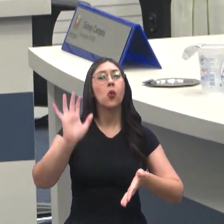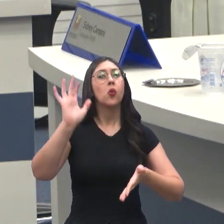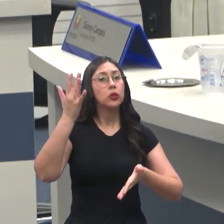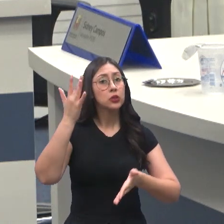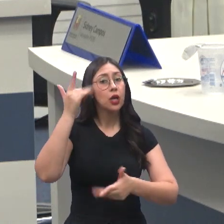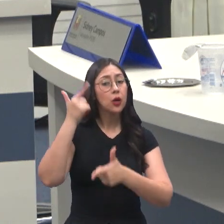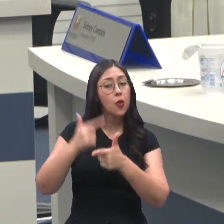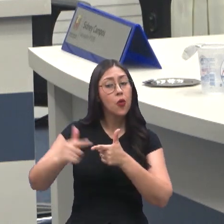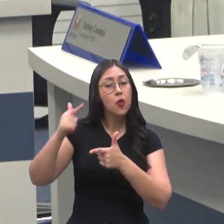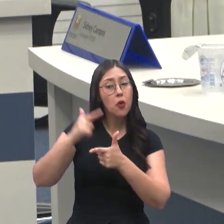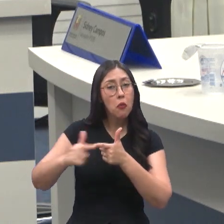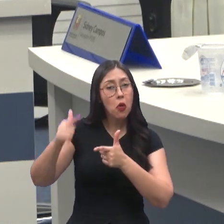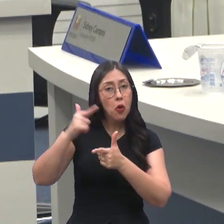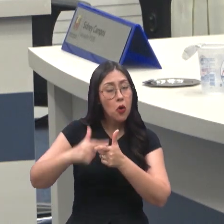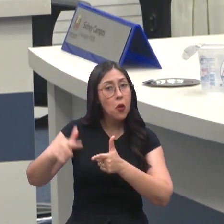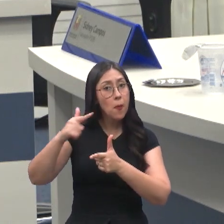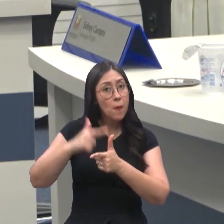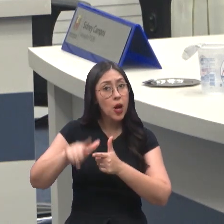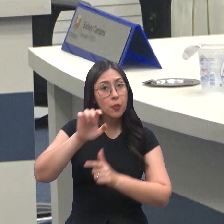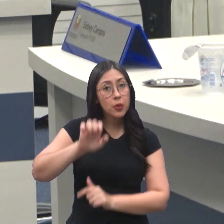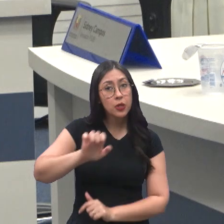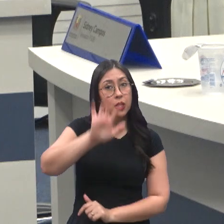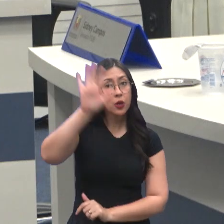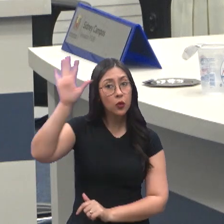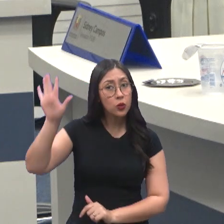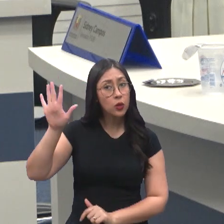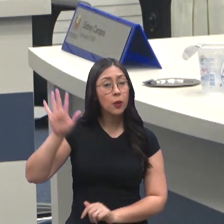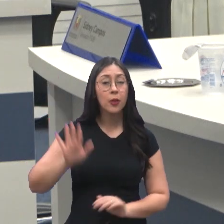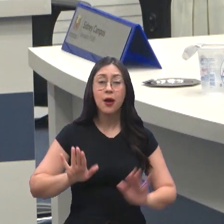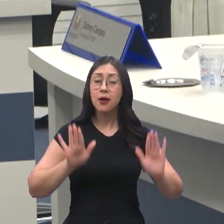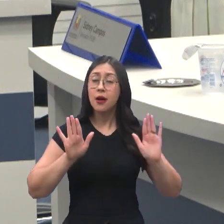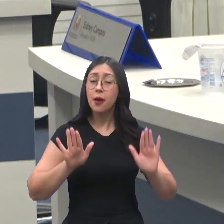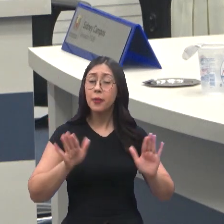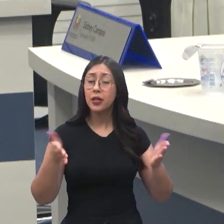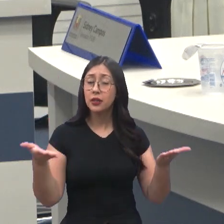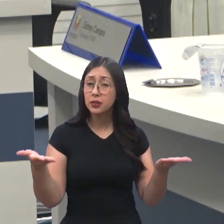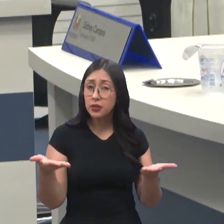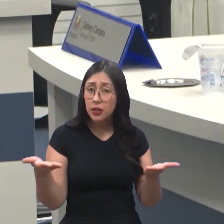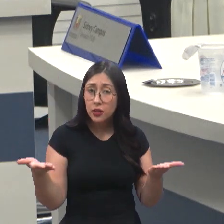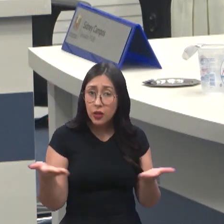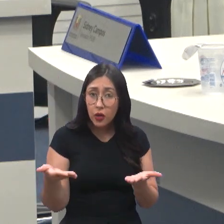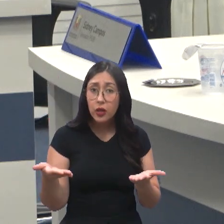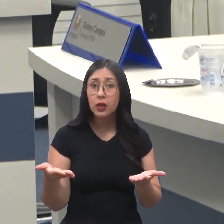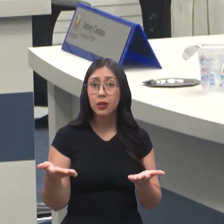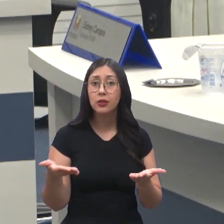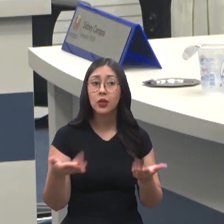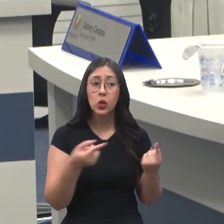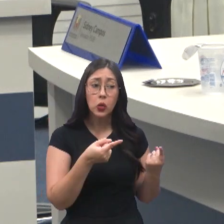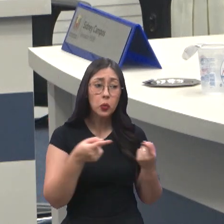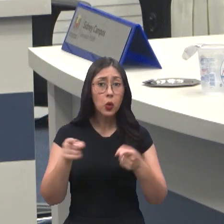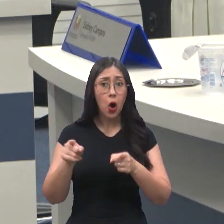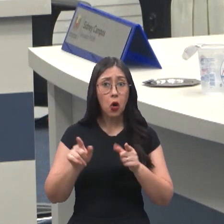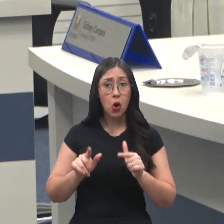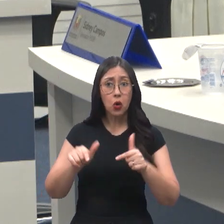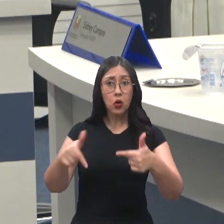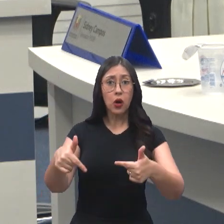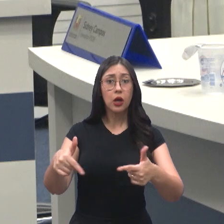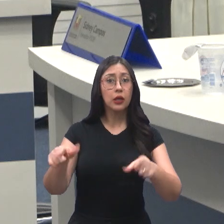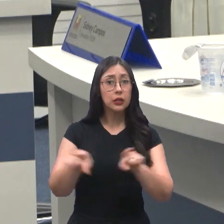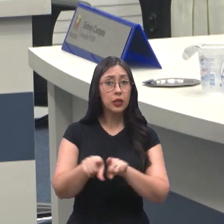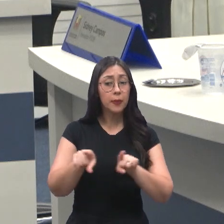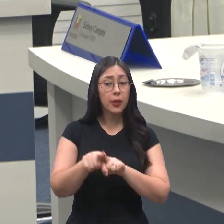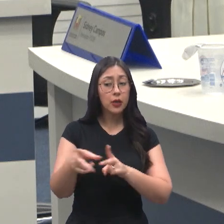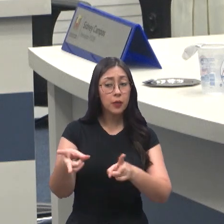crise na Europa. Mas também agora, com essa outra posição, nós estamos vendo que o